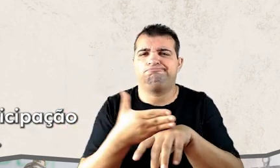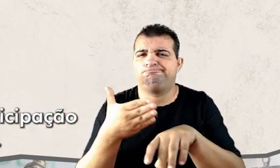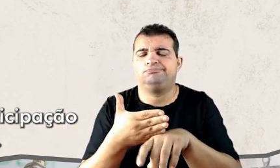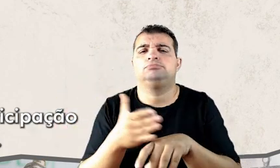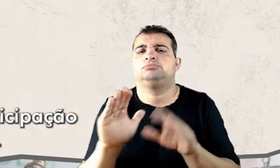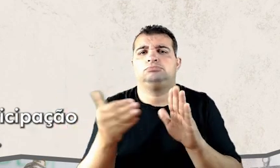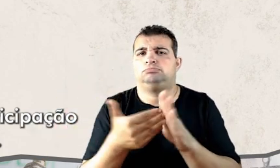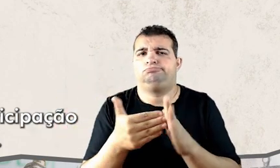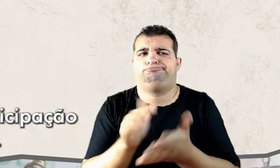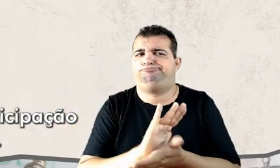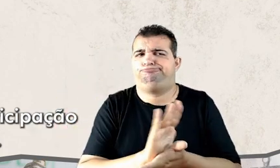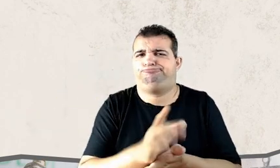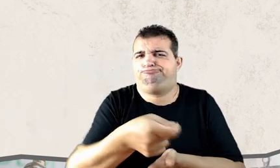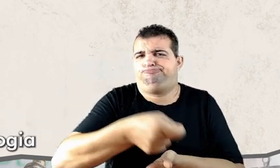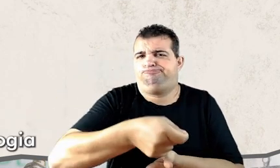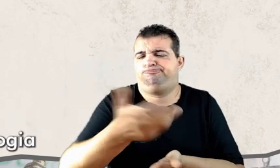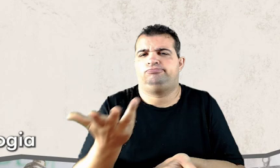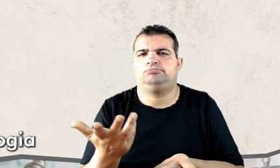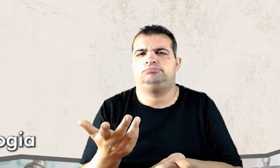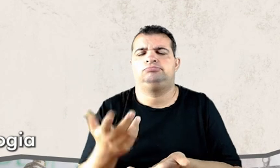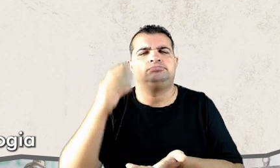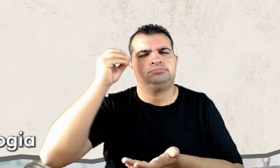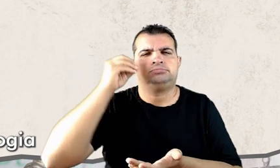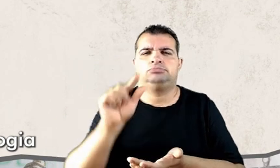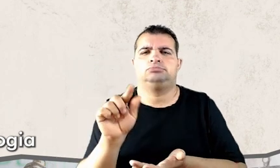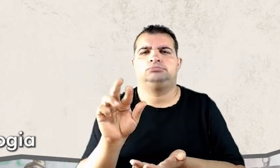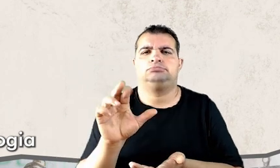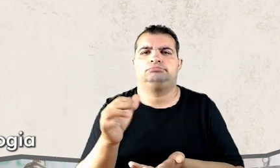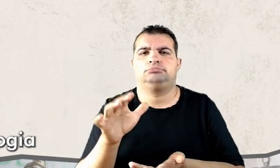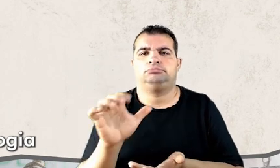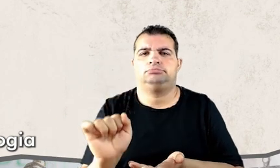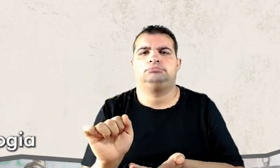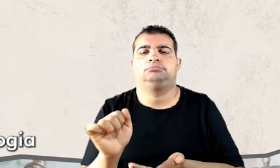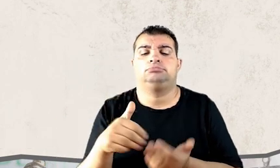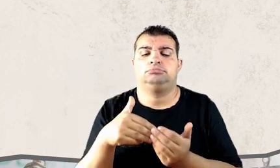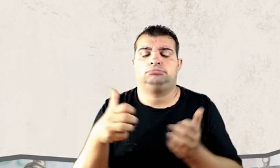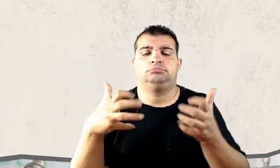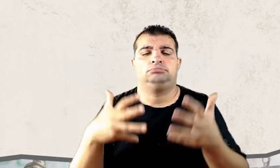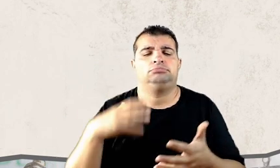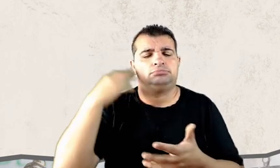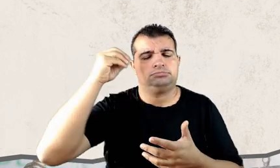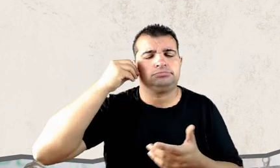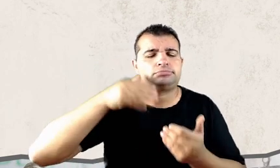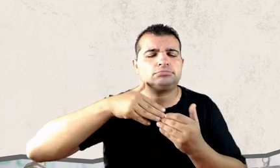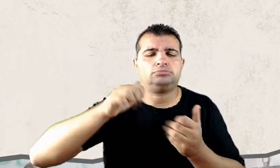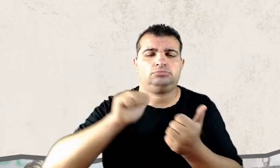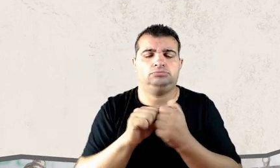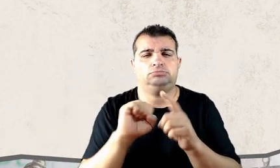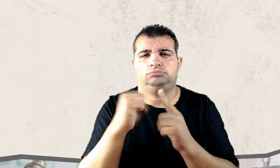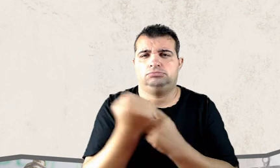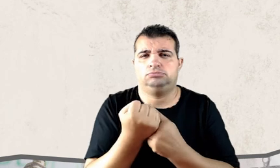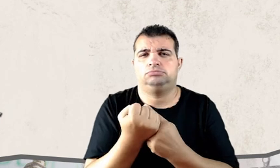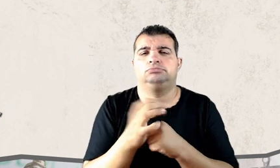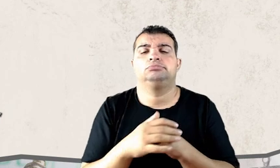de participação, porque eram todos reprimidos. A psicóloga Graça Gonçalves explica que a psicologia começa a se colocar nesse